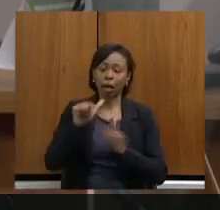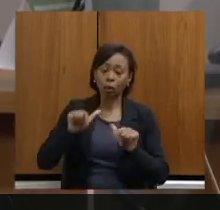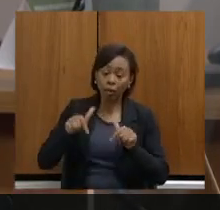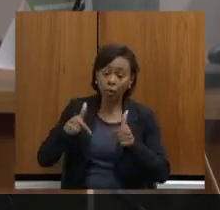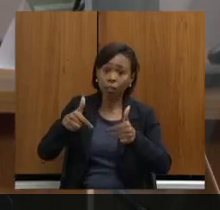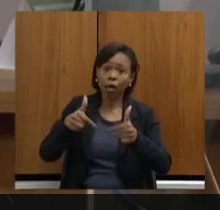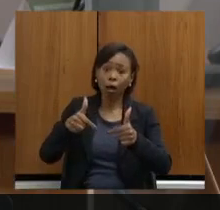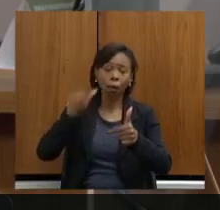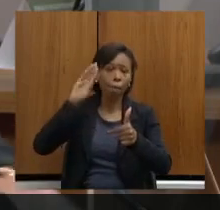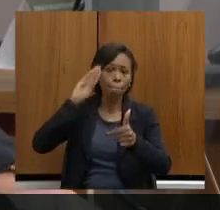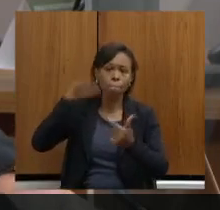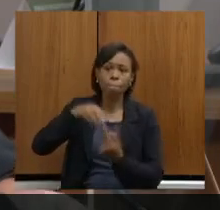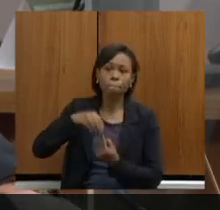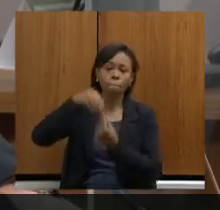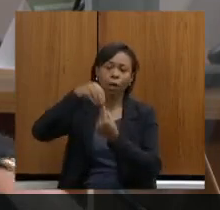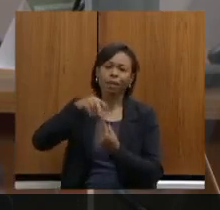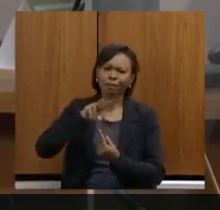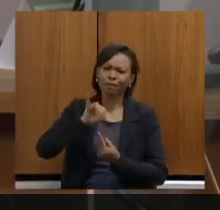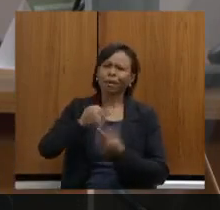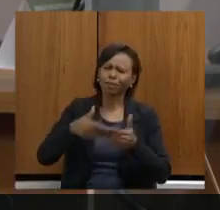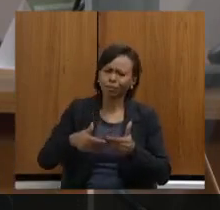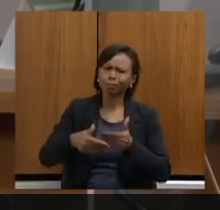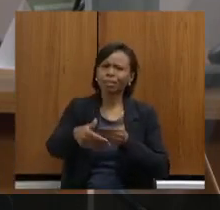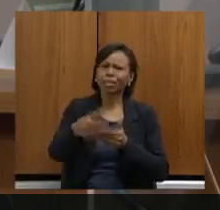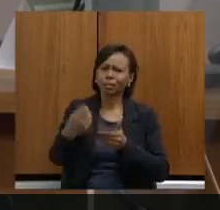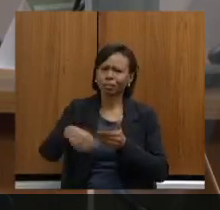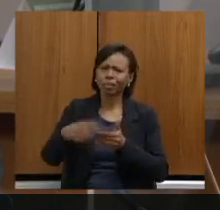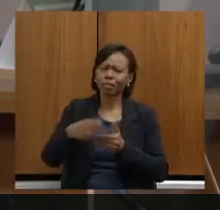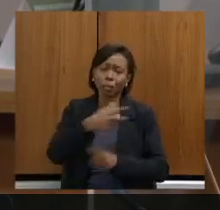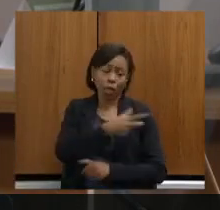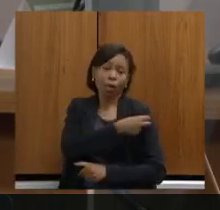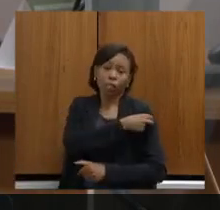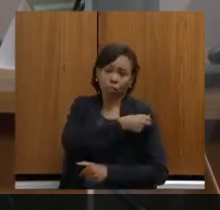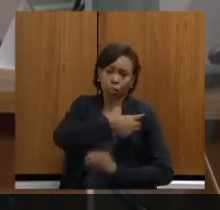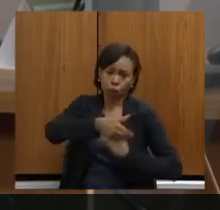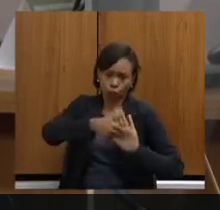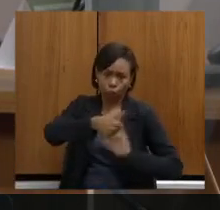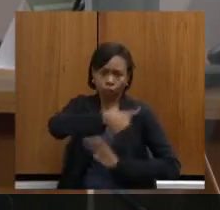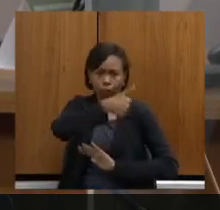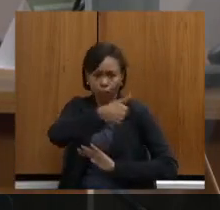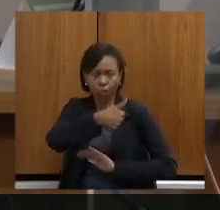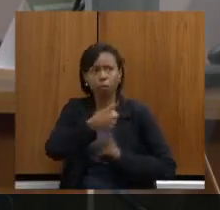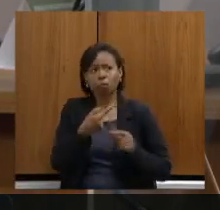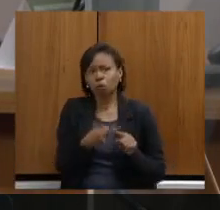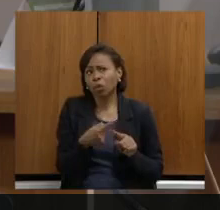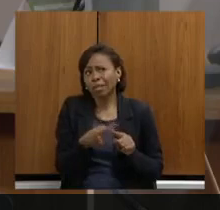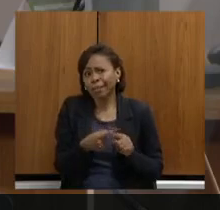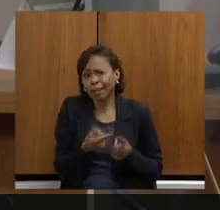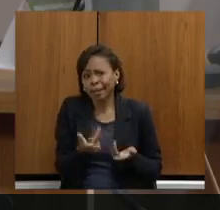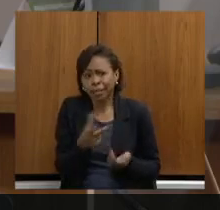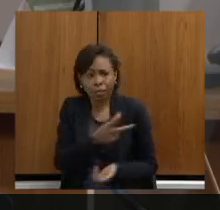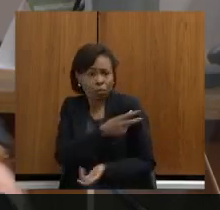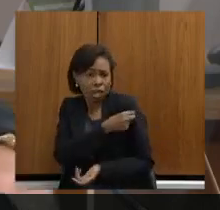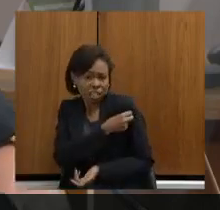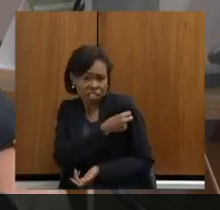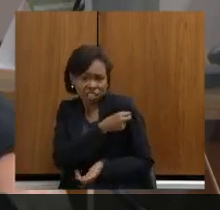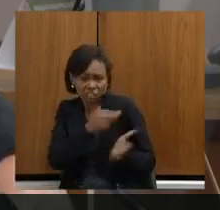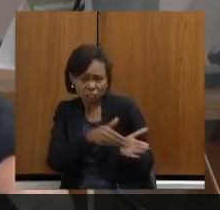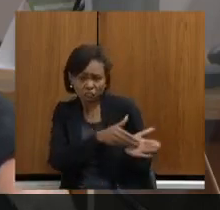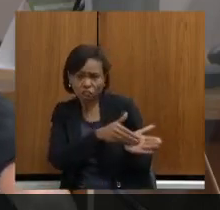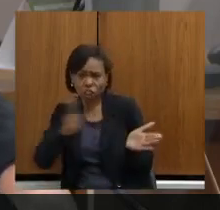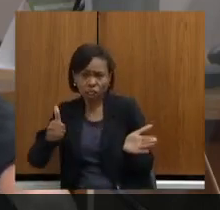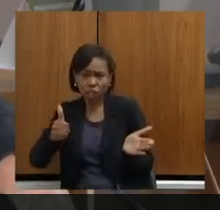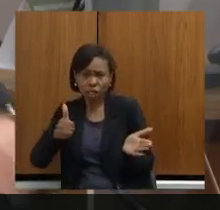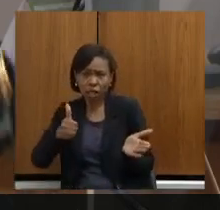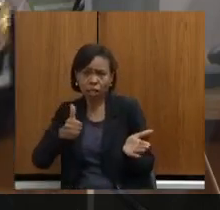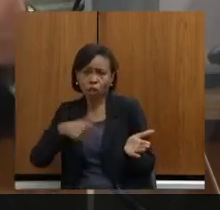acontecer muito seriamente depois da retirada da vacina e retirar a vacina não significa que nós